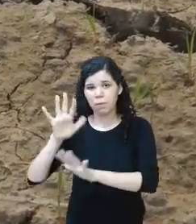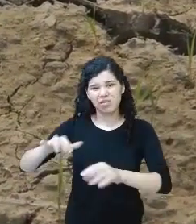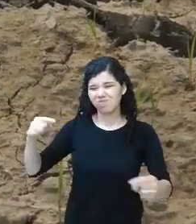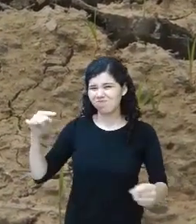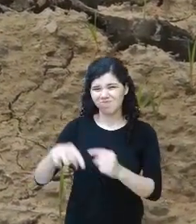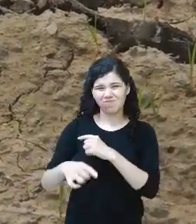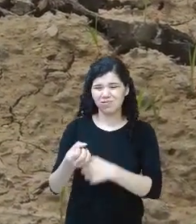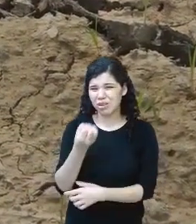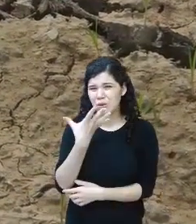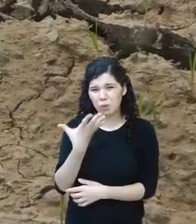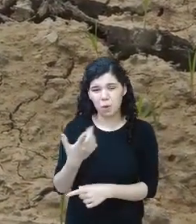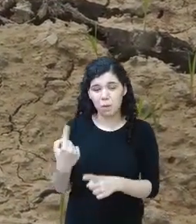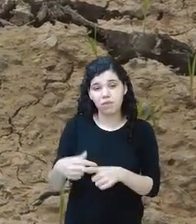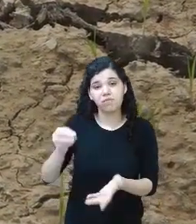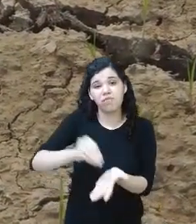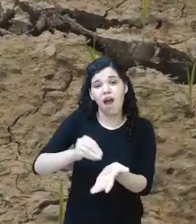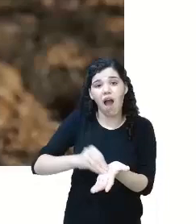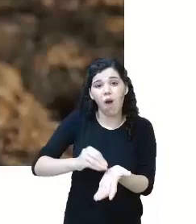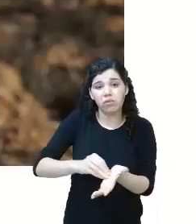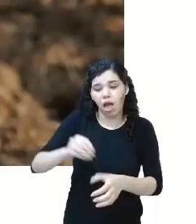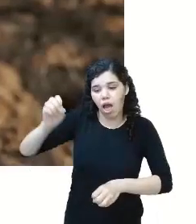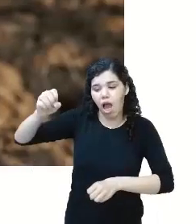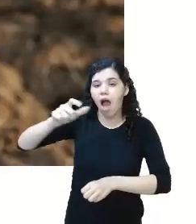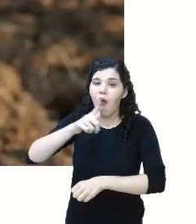legal. Por quê? Porque falta água.